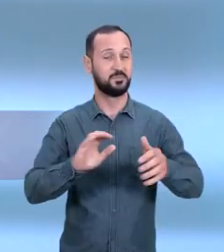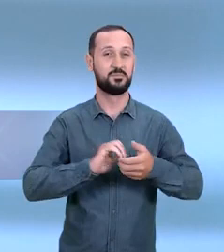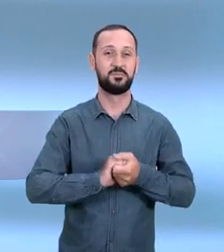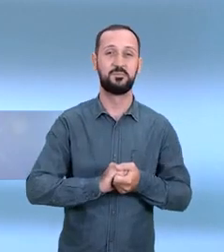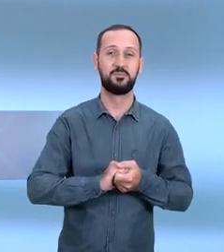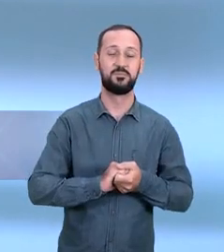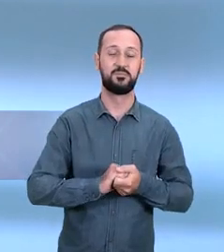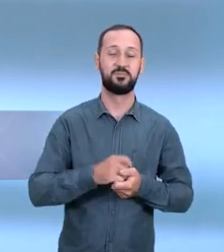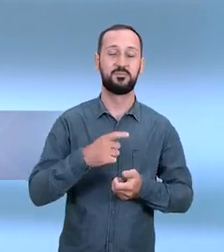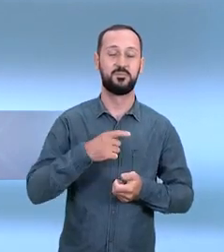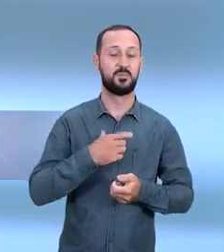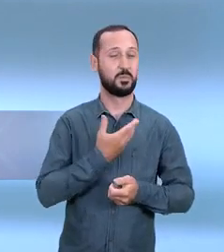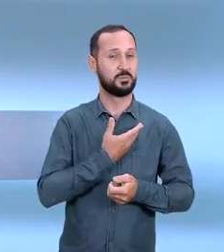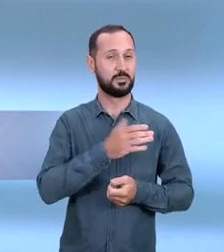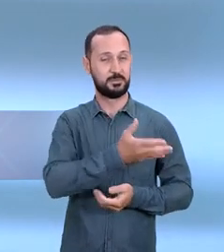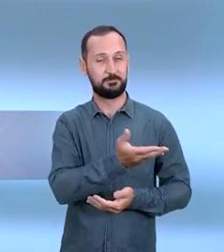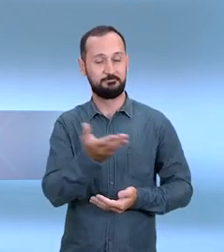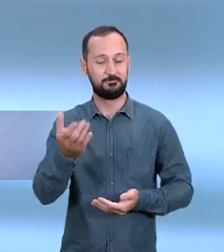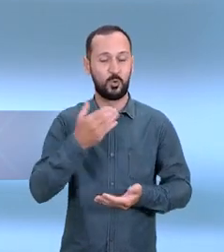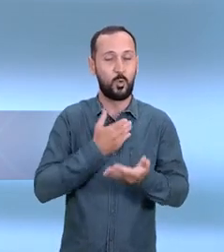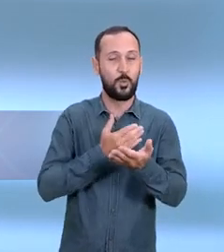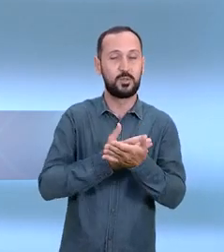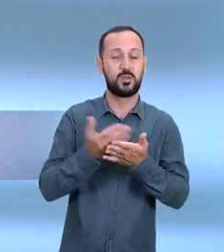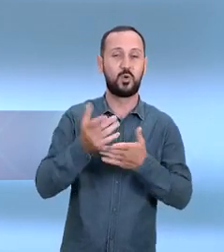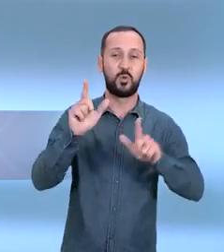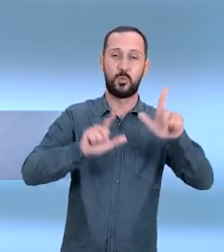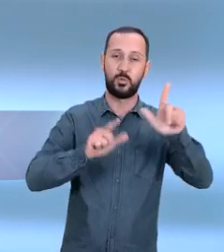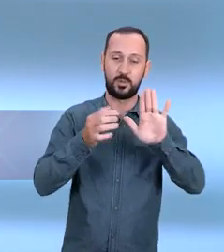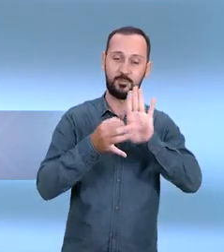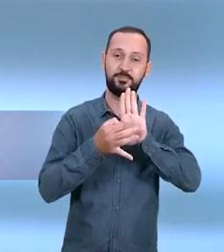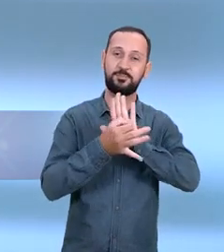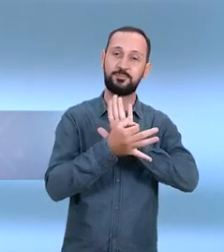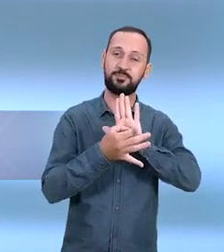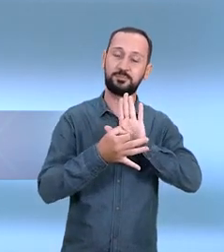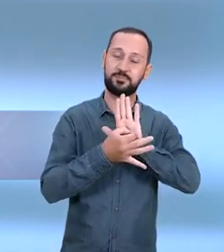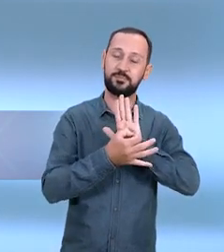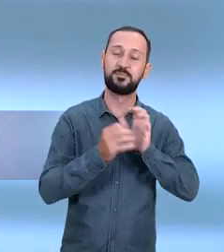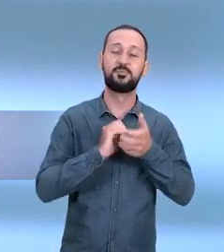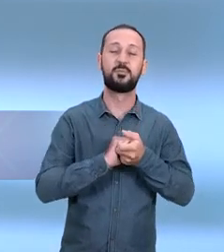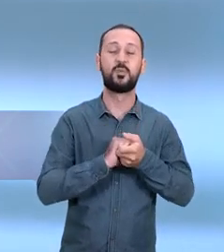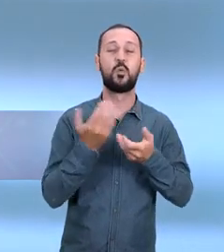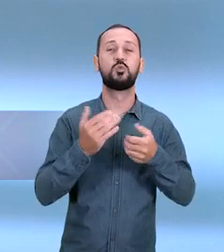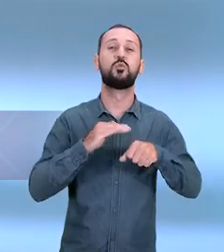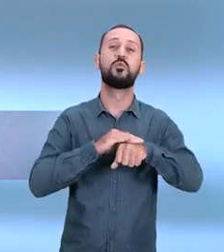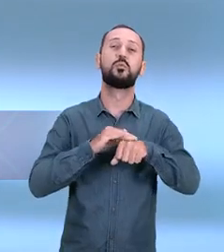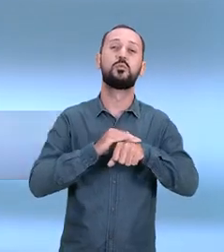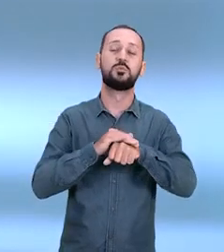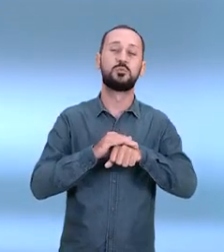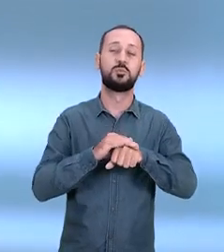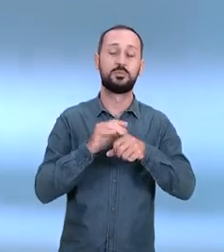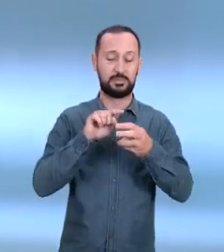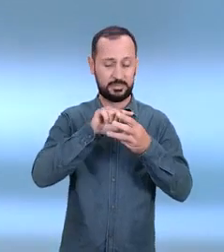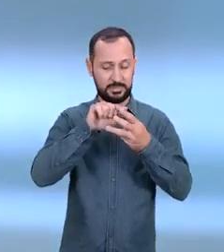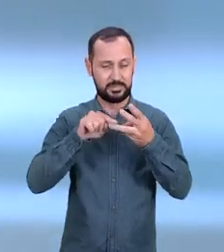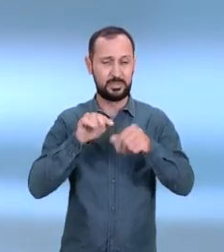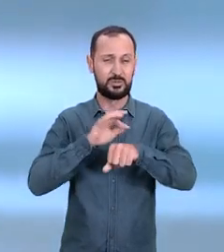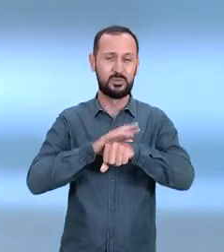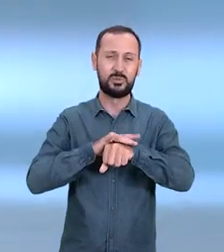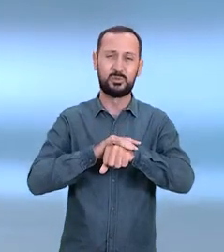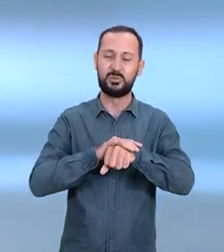Olá, minha saudação amiga e carinhosa. Começa agora o programa Considerações e vamos falar sobre três